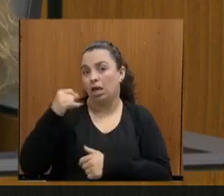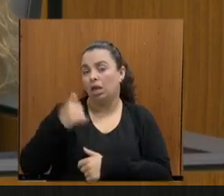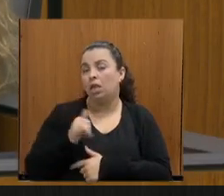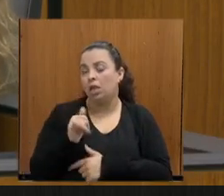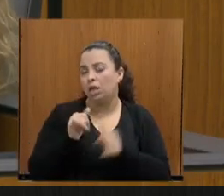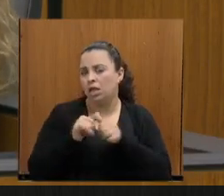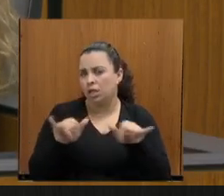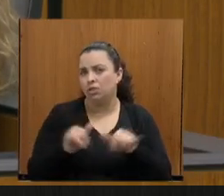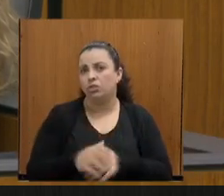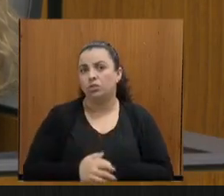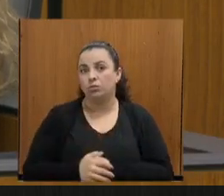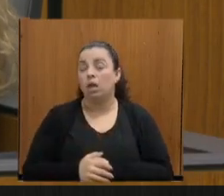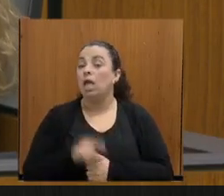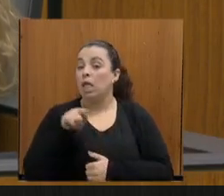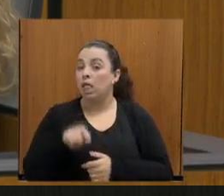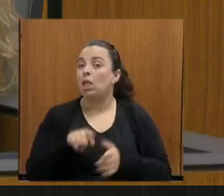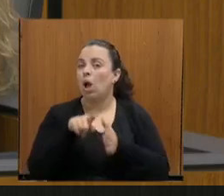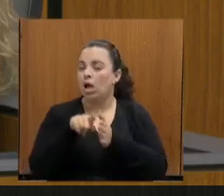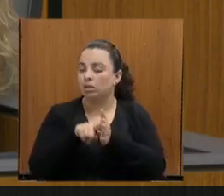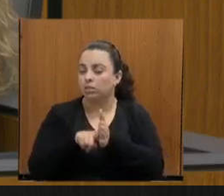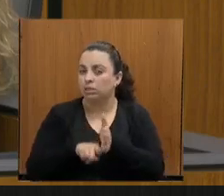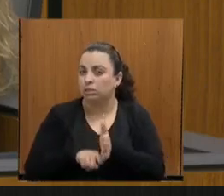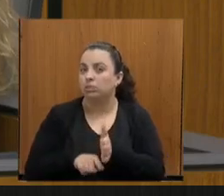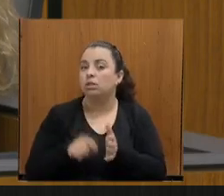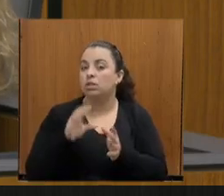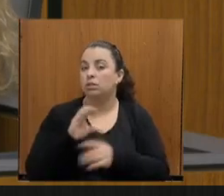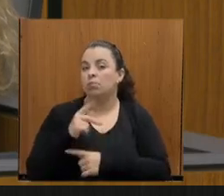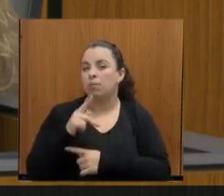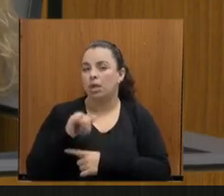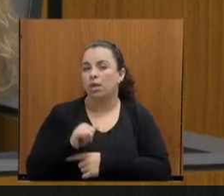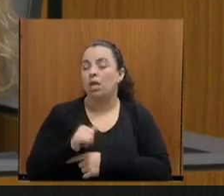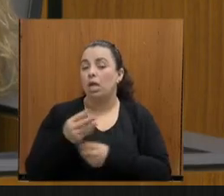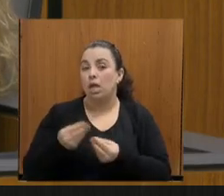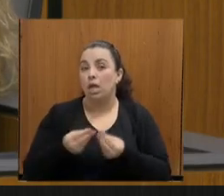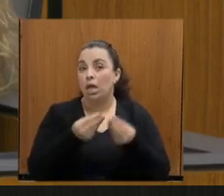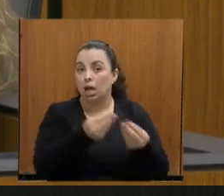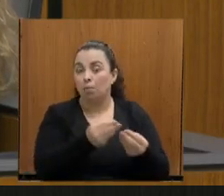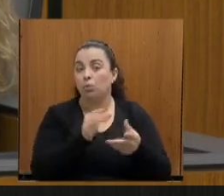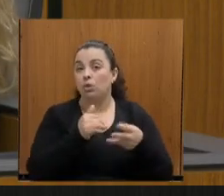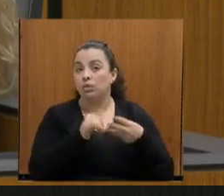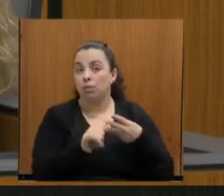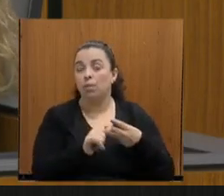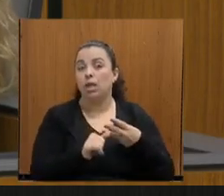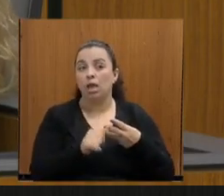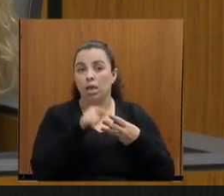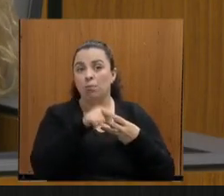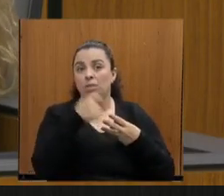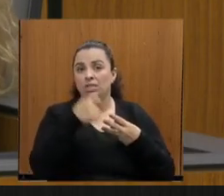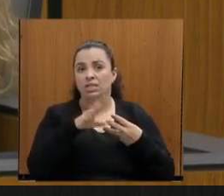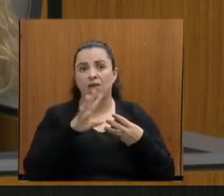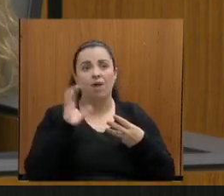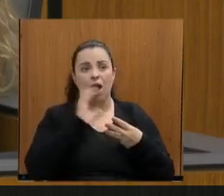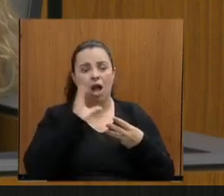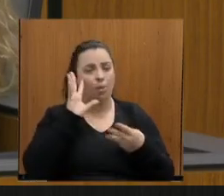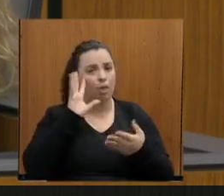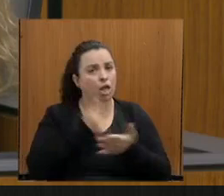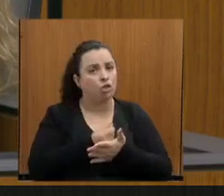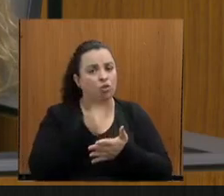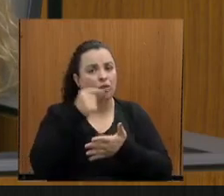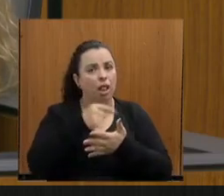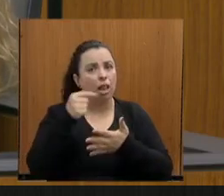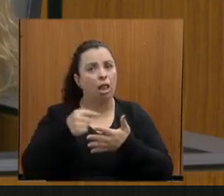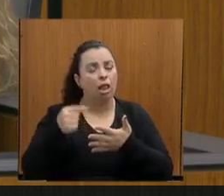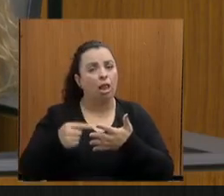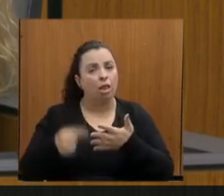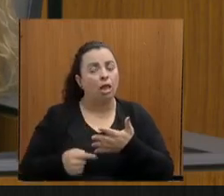investigou e encaminhou a a Cemig para com recomendação de imediata adoção dessas providências a minha pergunta